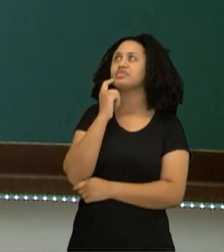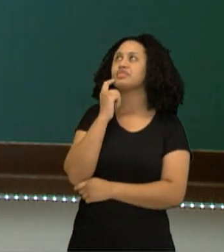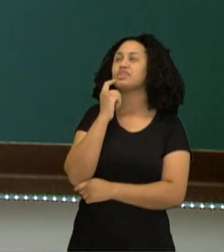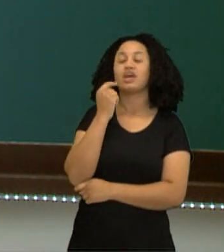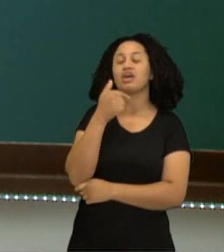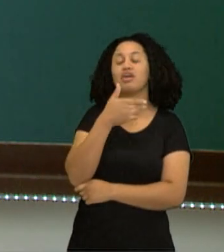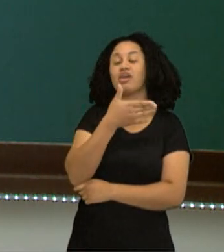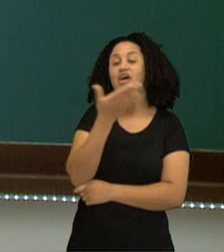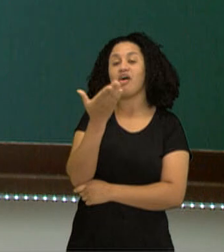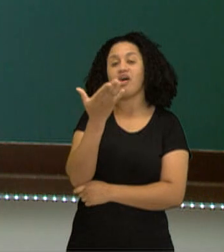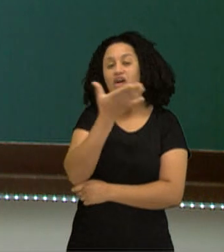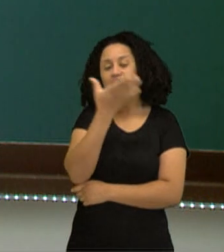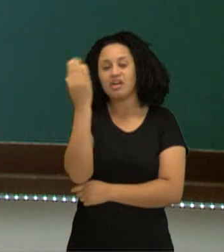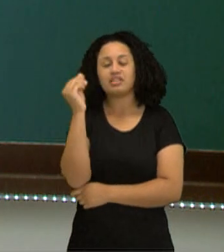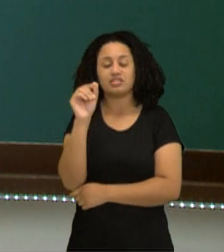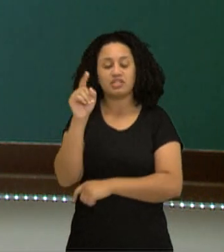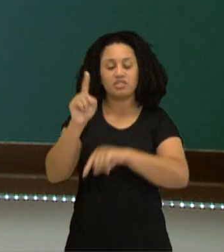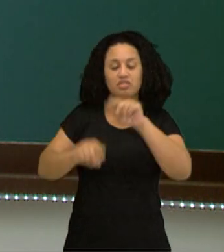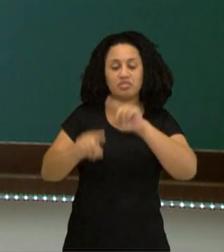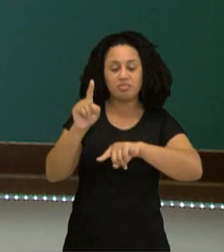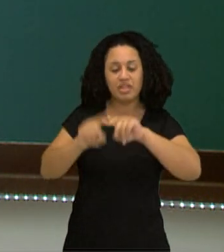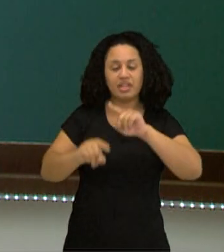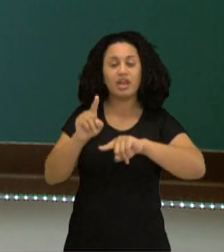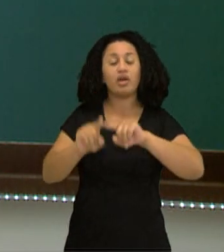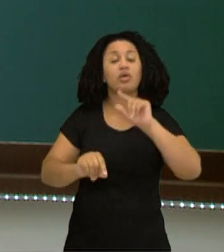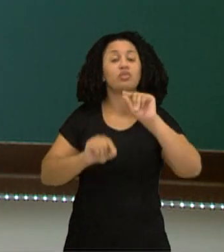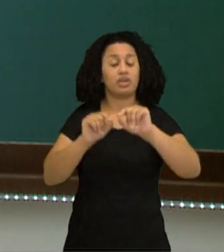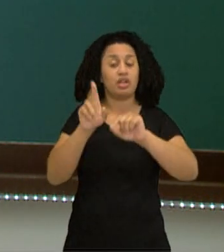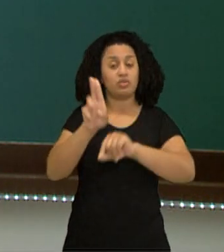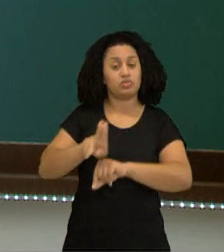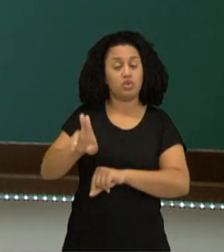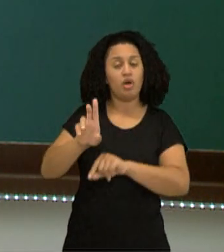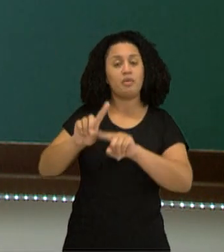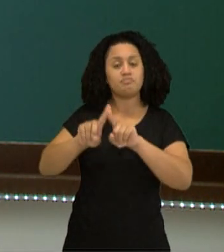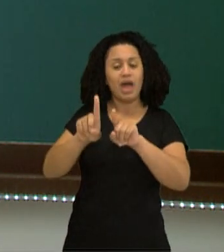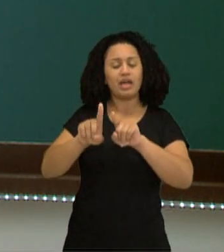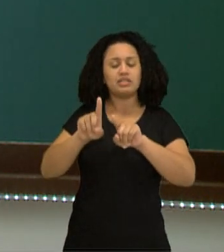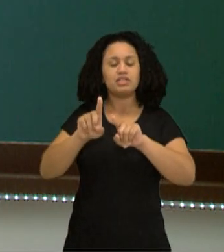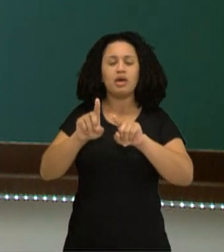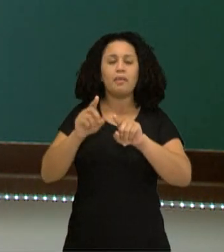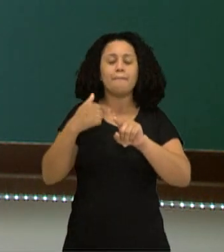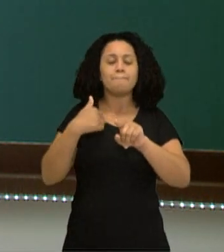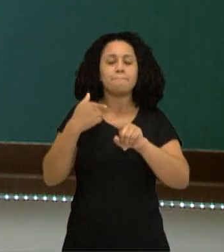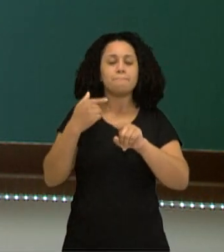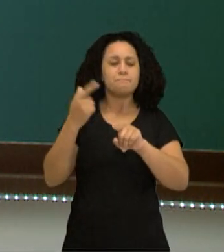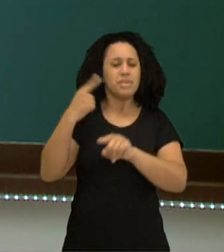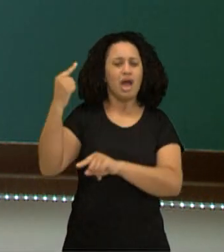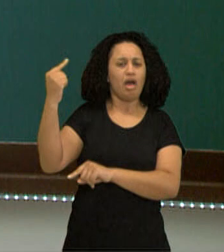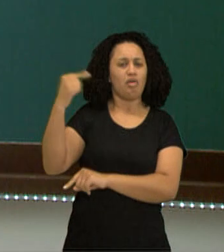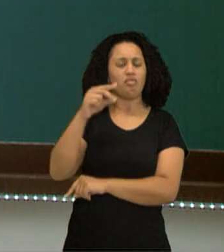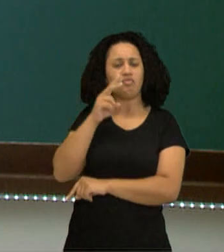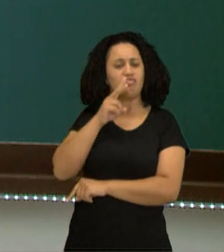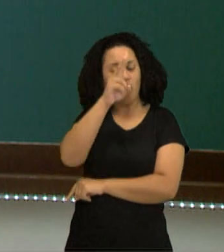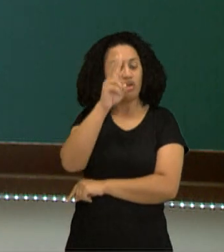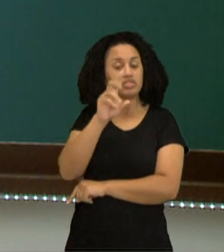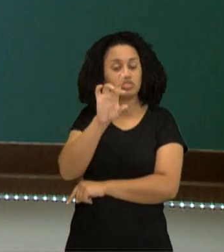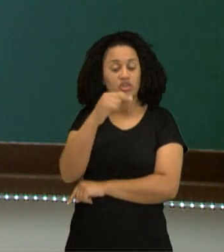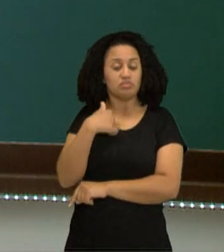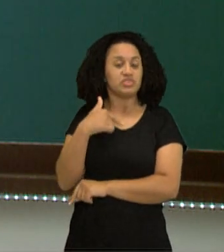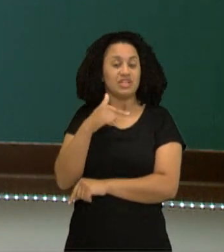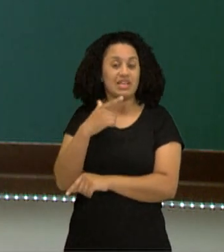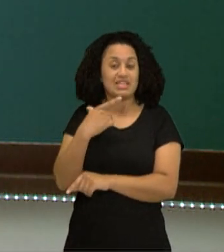Agora me fugiu o nome do material, do som do material que ele usou, mas era um som estridente e as pessoas só podiam sair dali quando